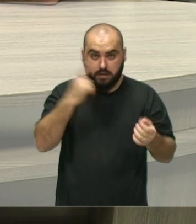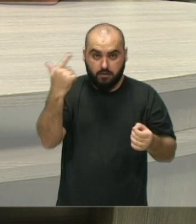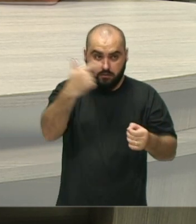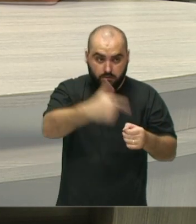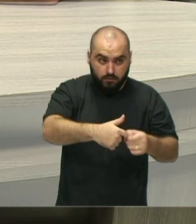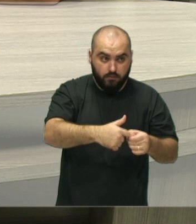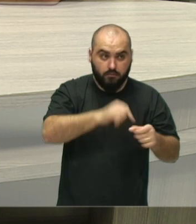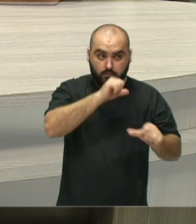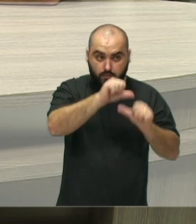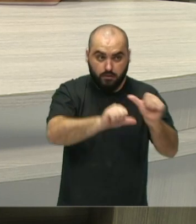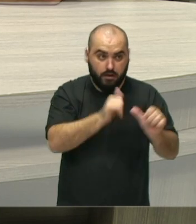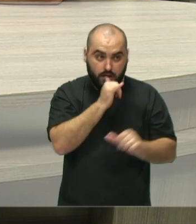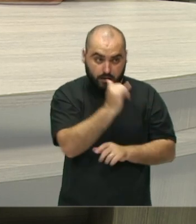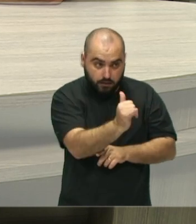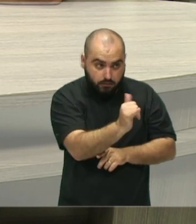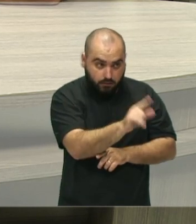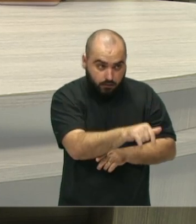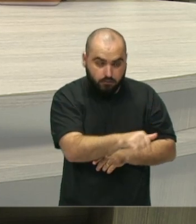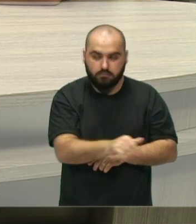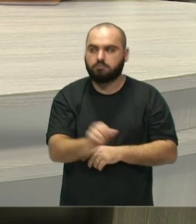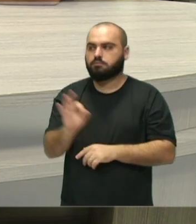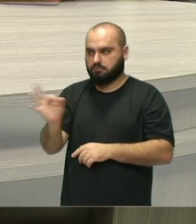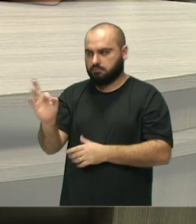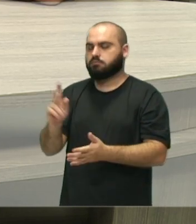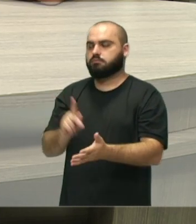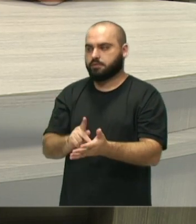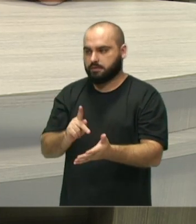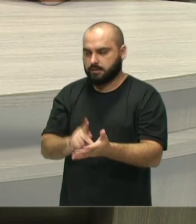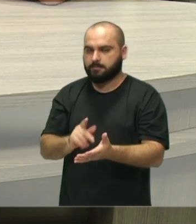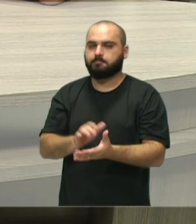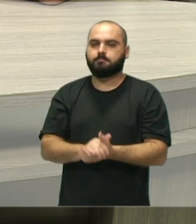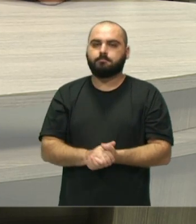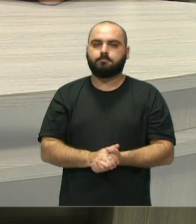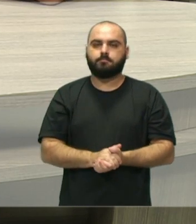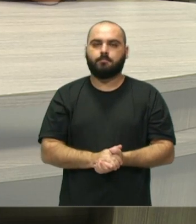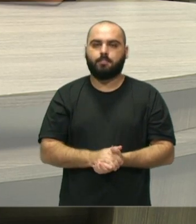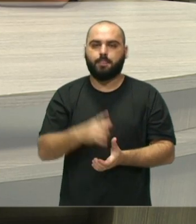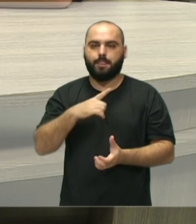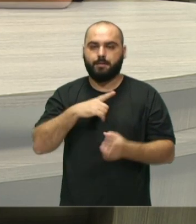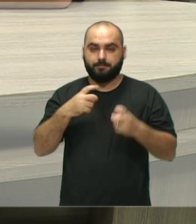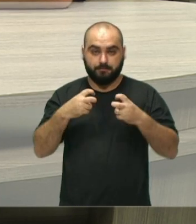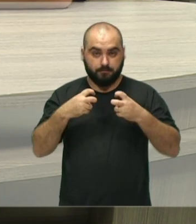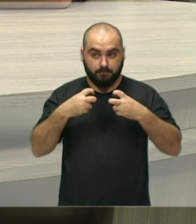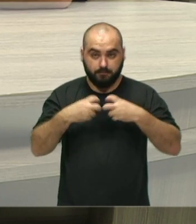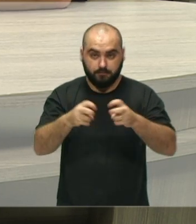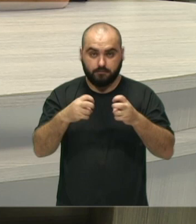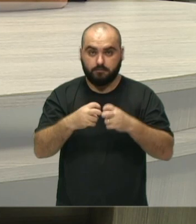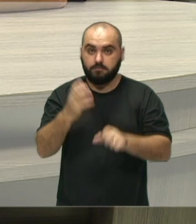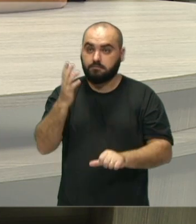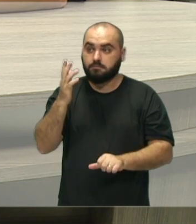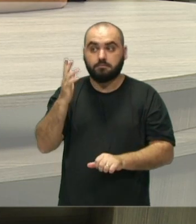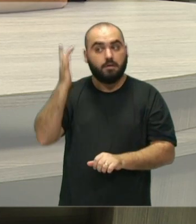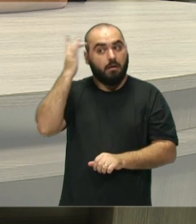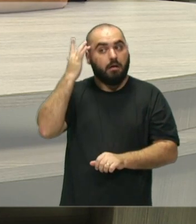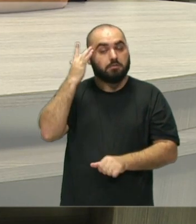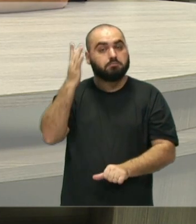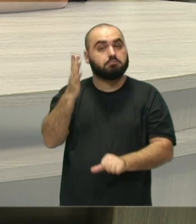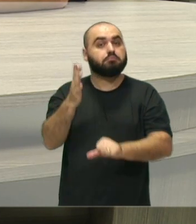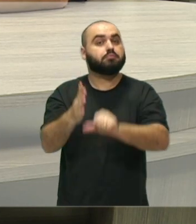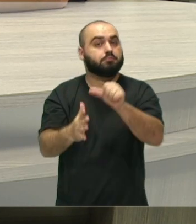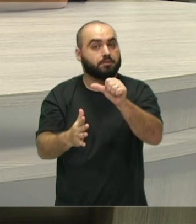por veículos elétricos. Veículos elétricos, exatamente. Então, vai ser um transporte, talvez seja o primeiro